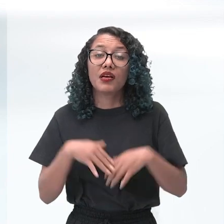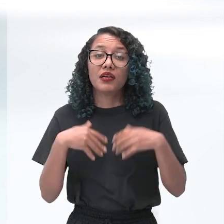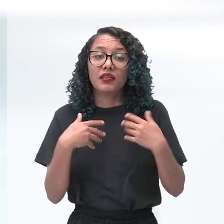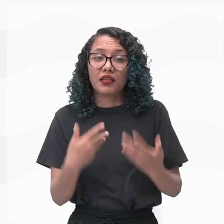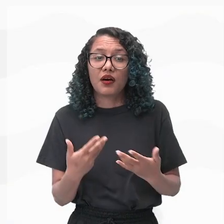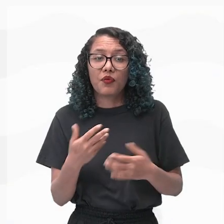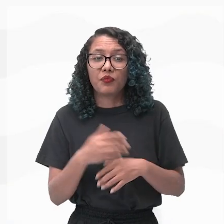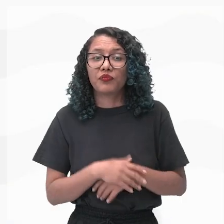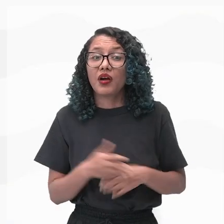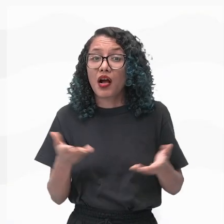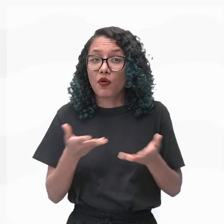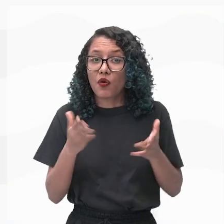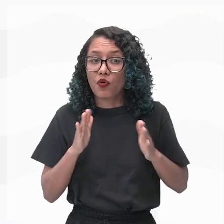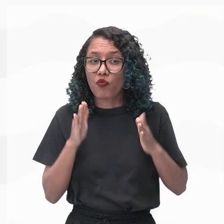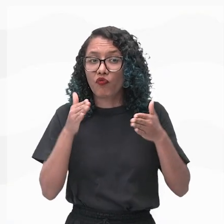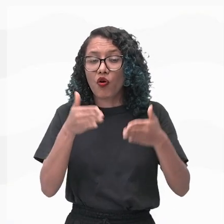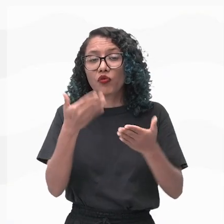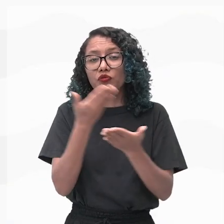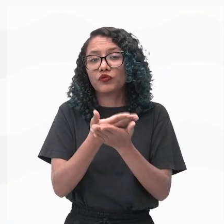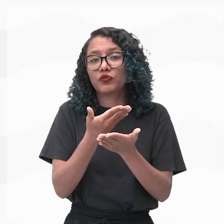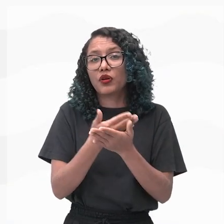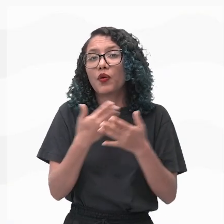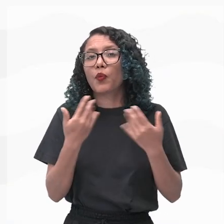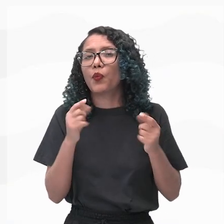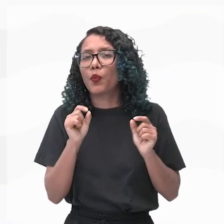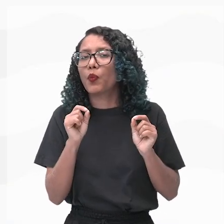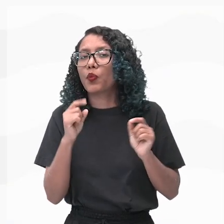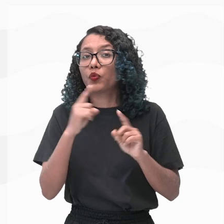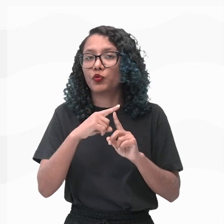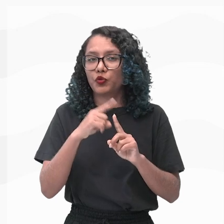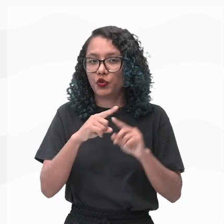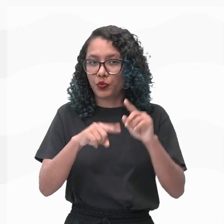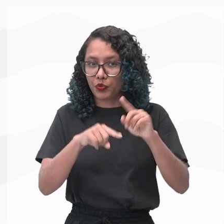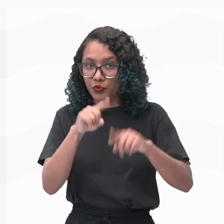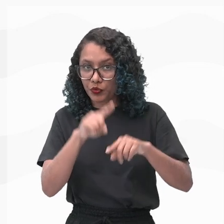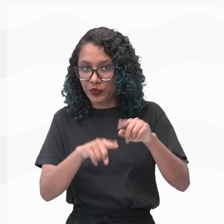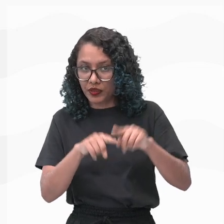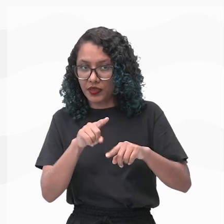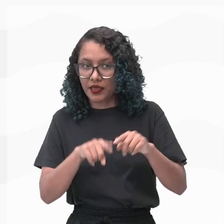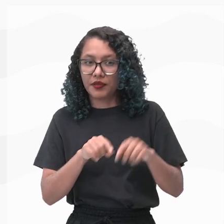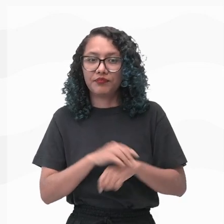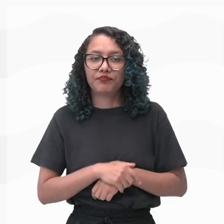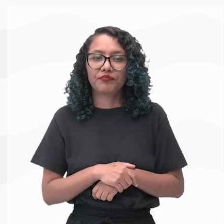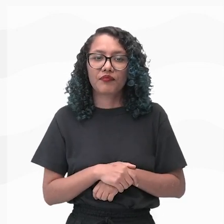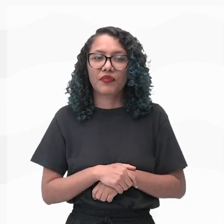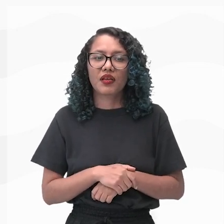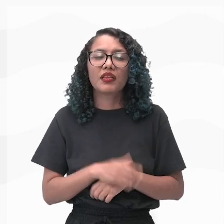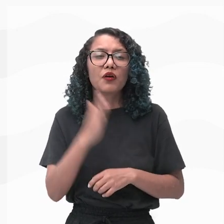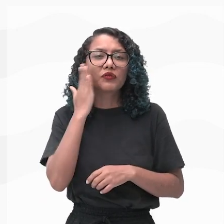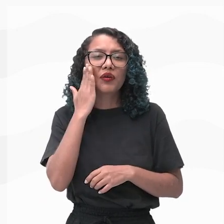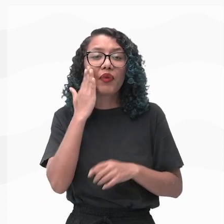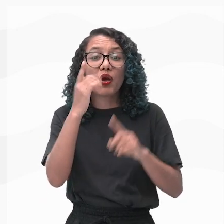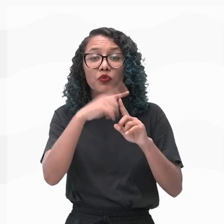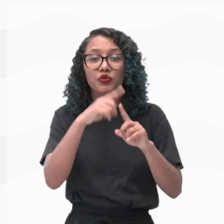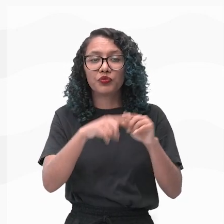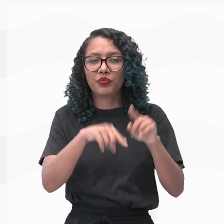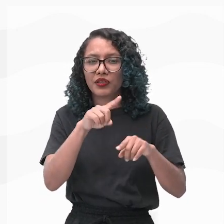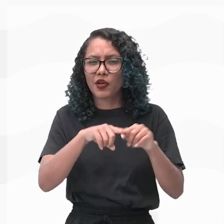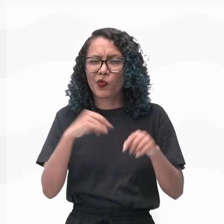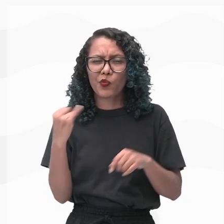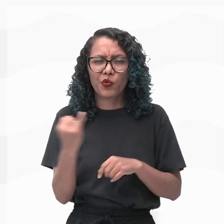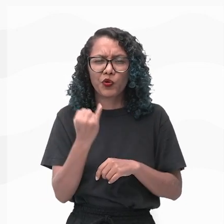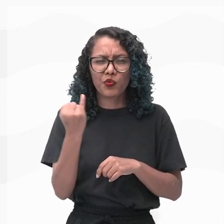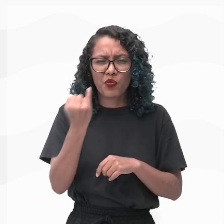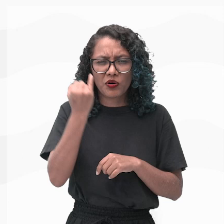de resíduos. A classificação em categorias é fundamental para garantir um